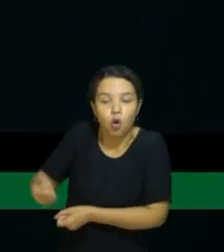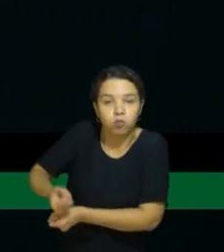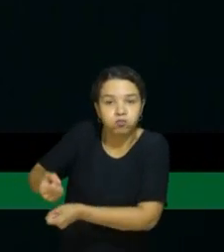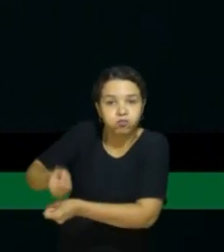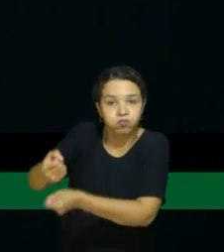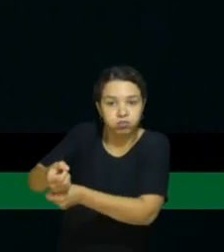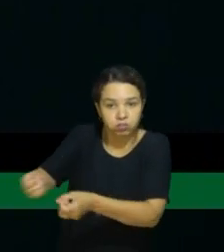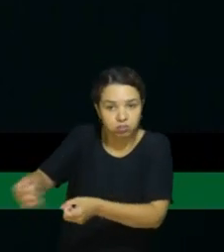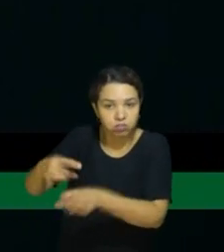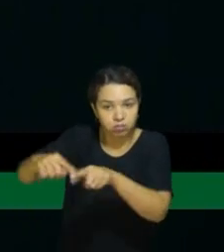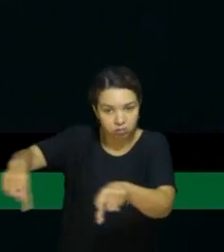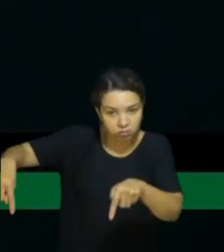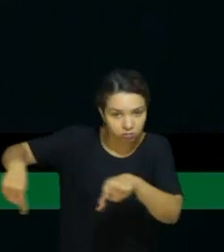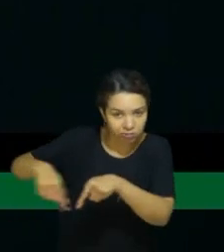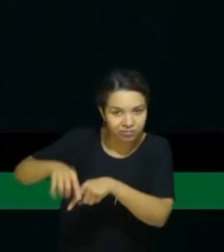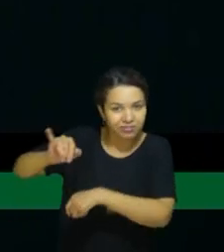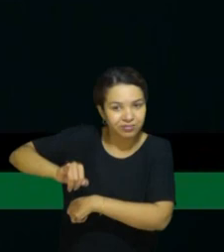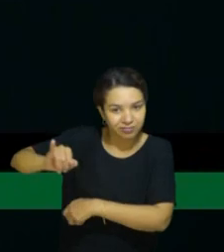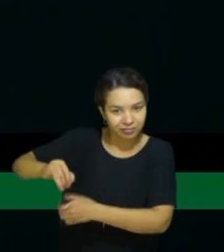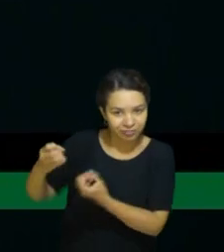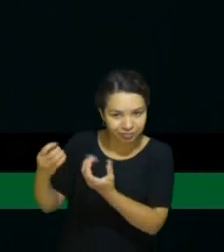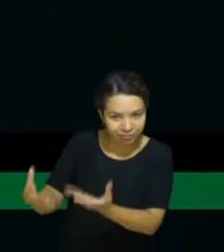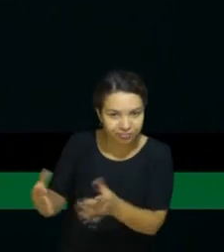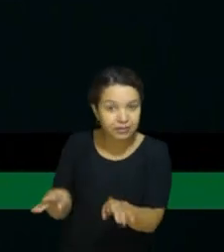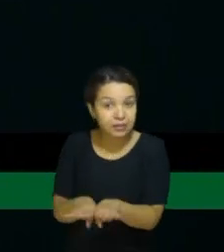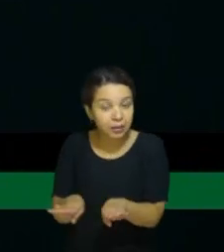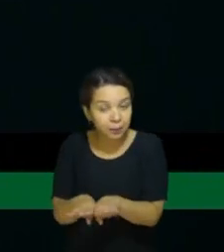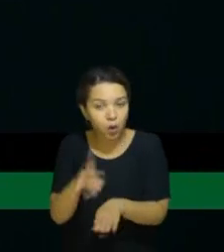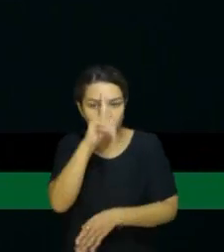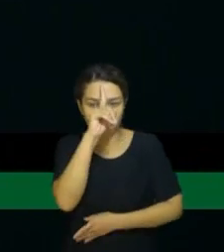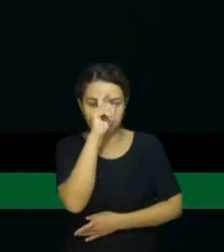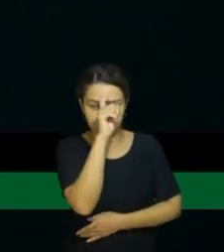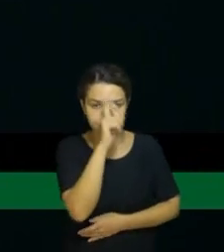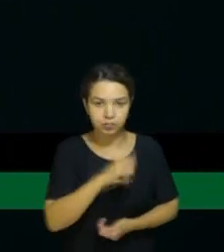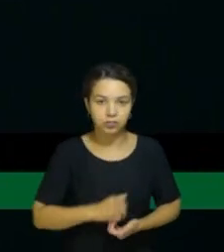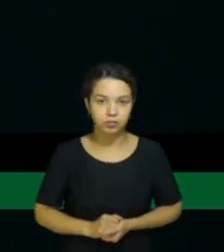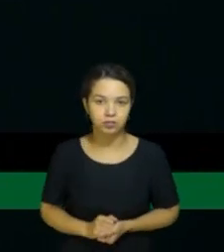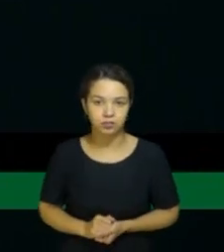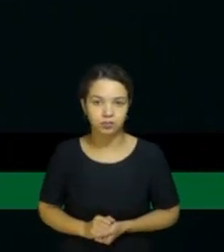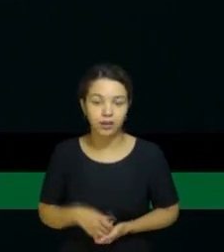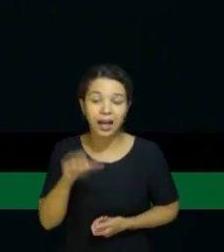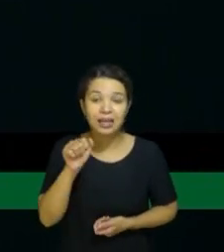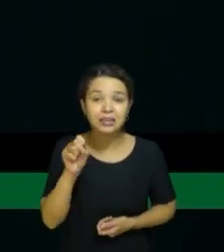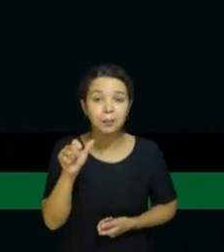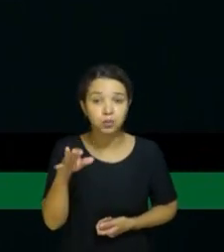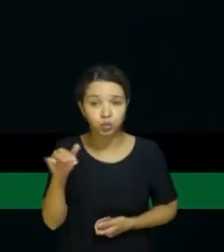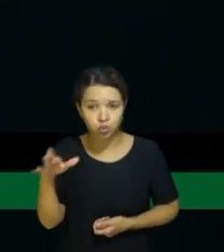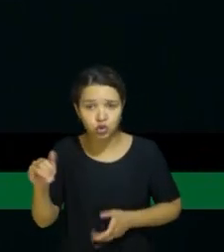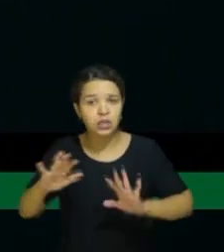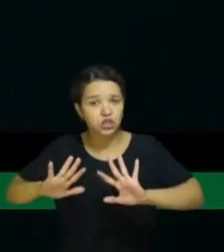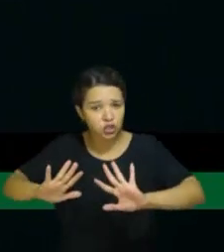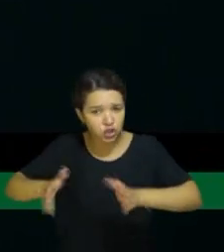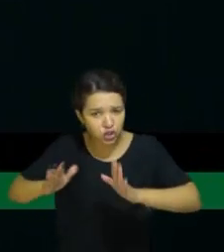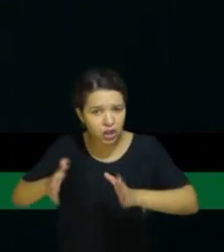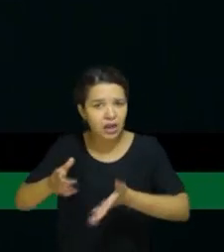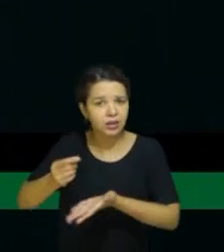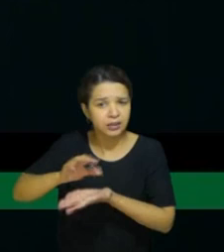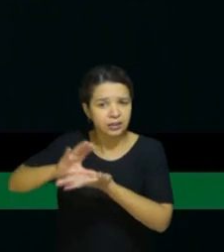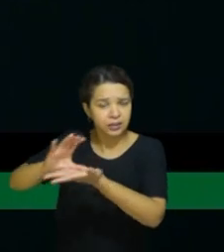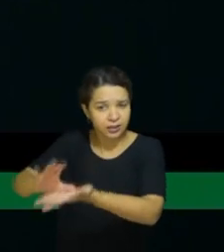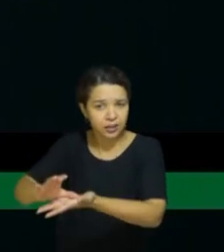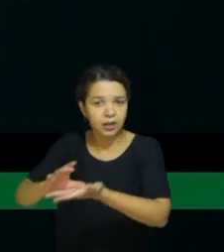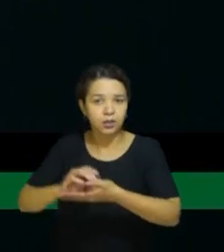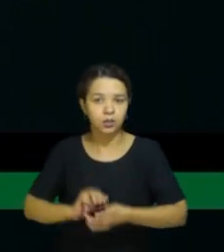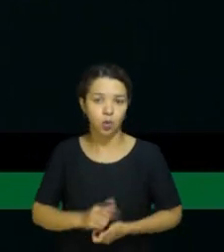em Itajaí o hospital e de Azambuja que tem recebido recursos significativos do Governo do